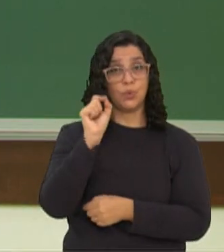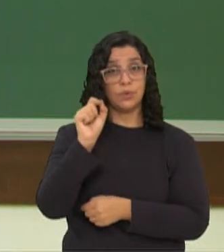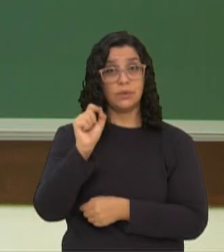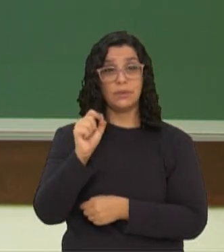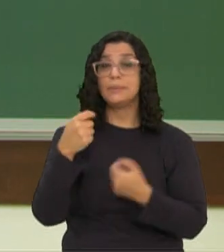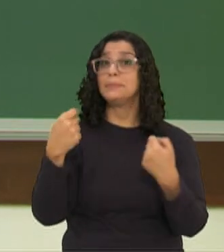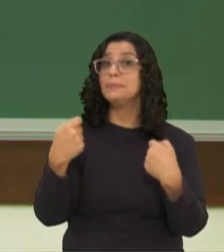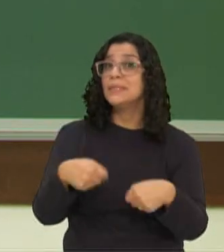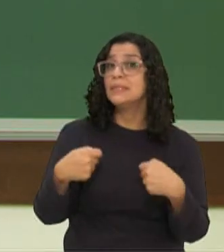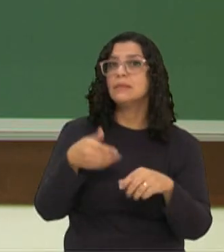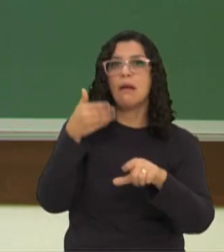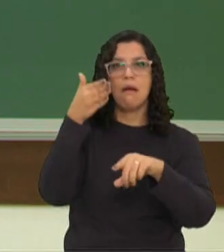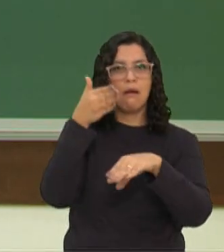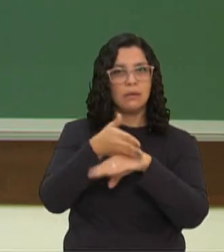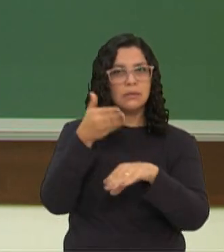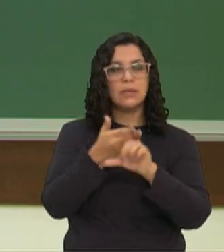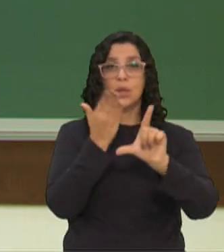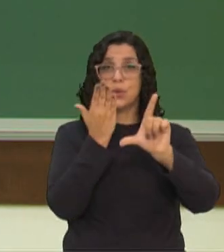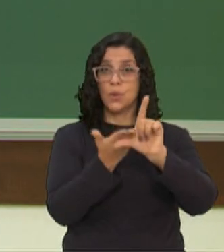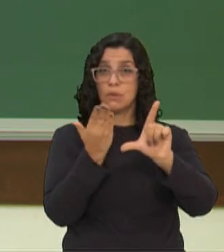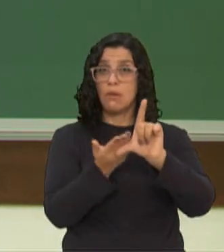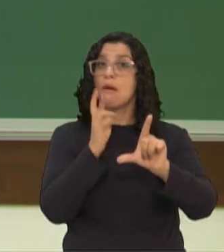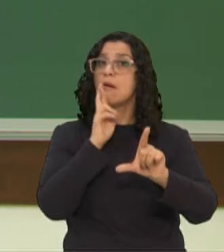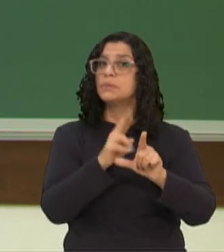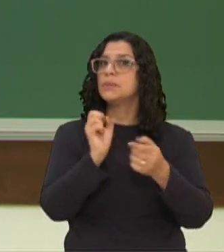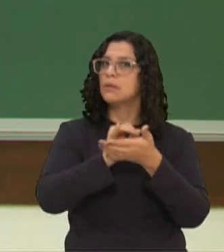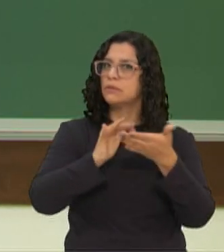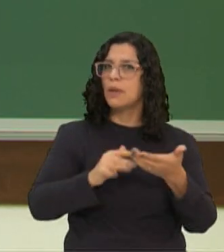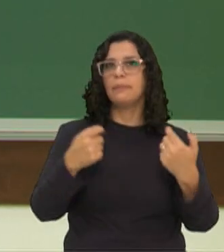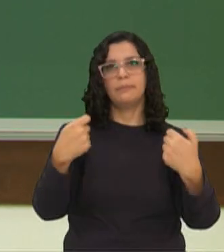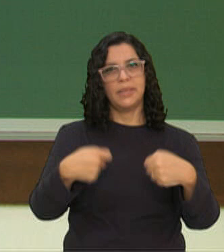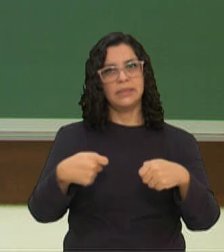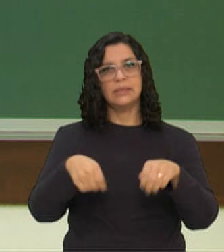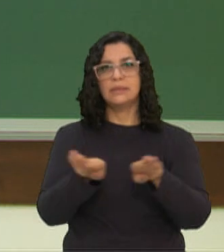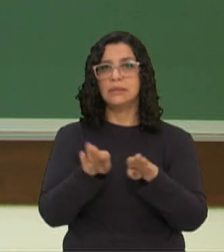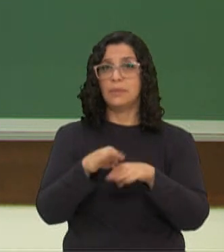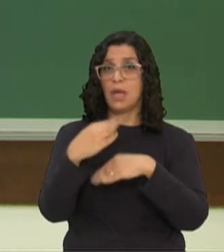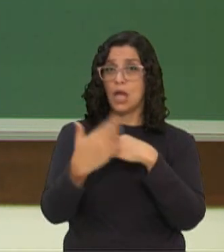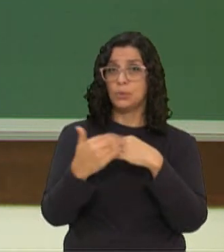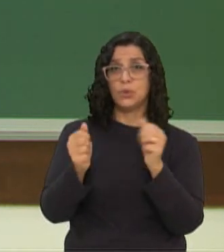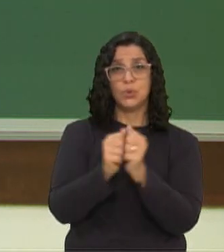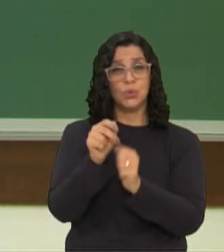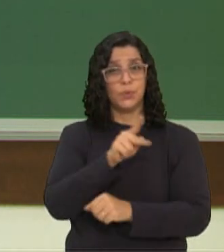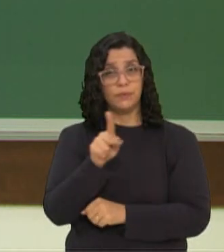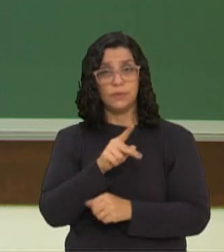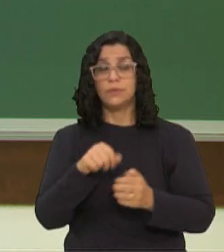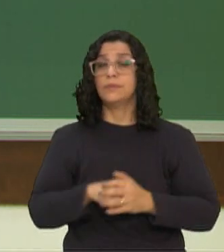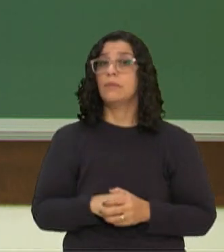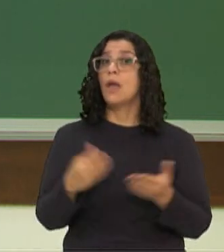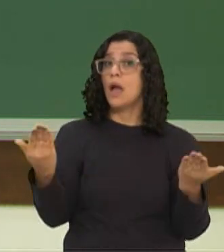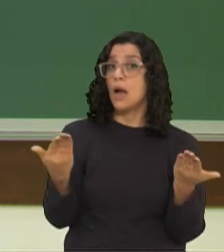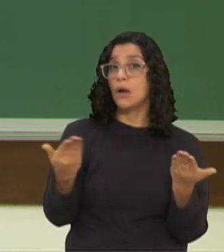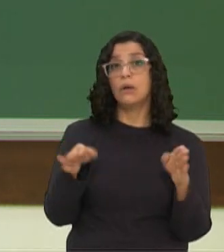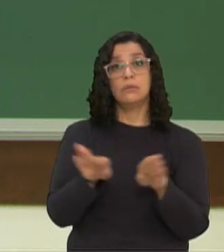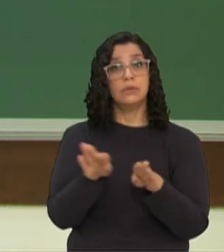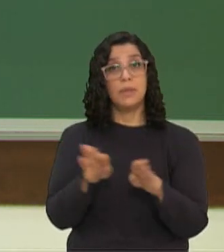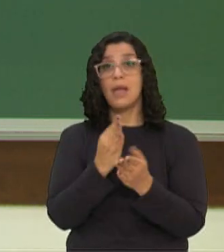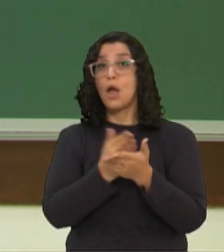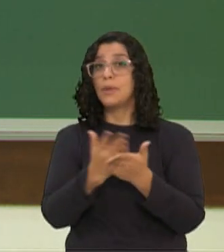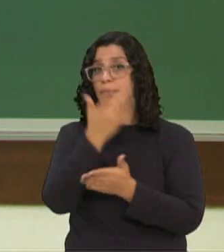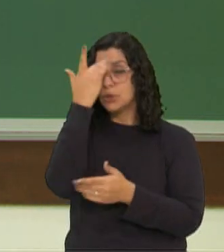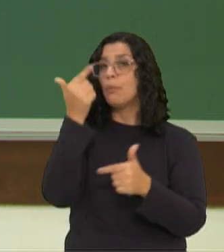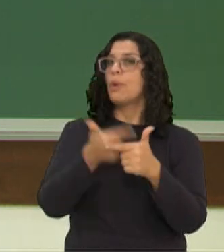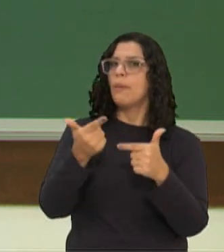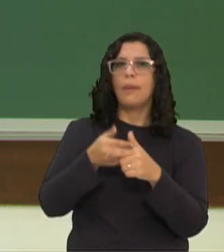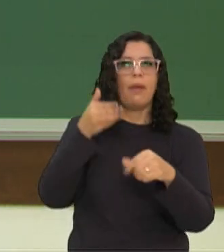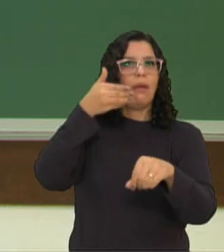que não deixem de acessar o Google Class para responder as atividades e as chamadas para com seu professor. E também aqueles que estão tendo